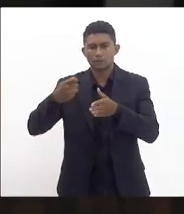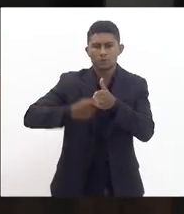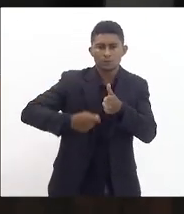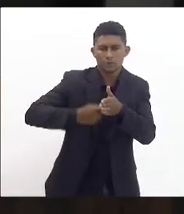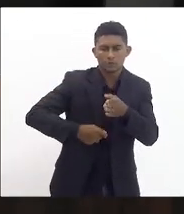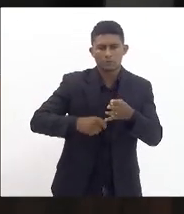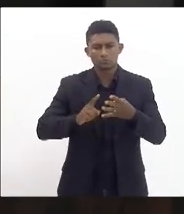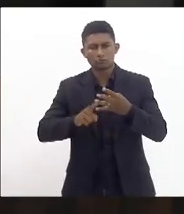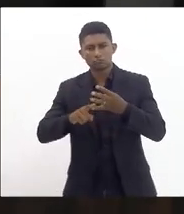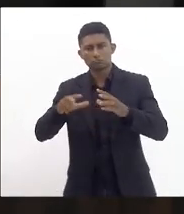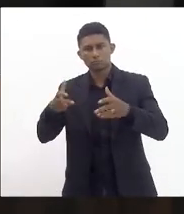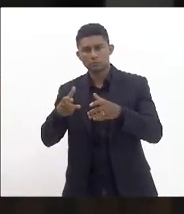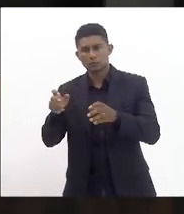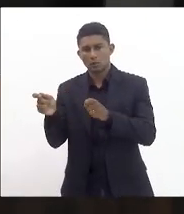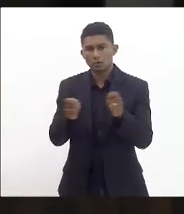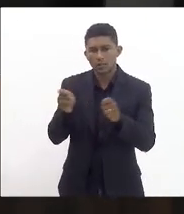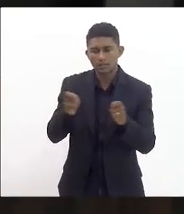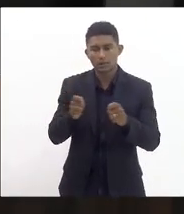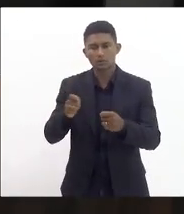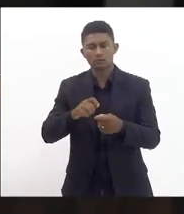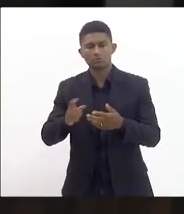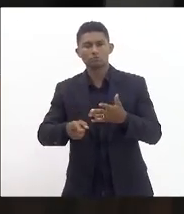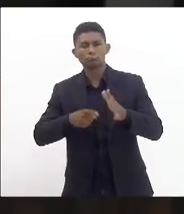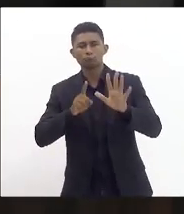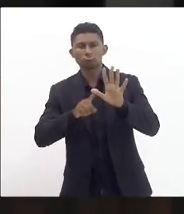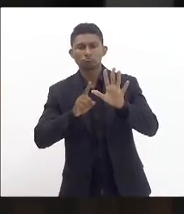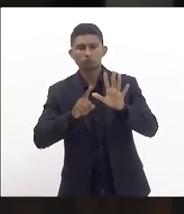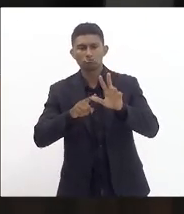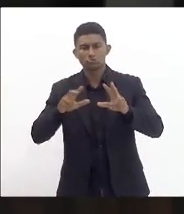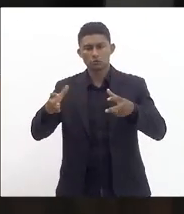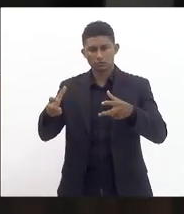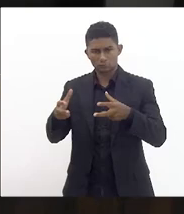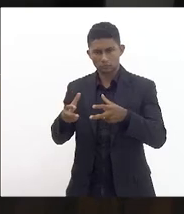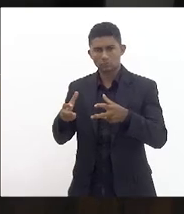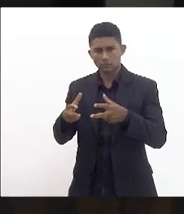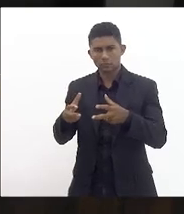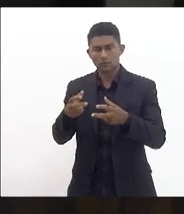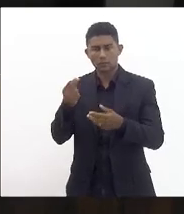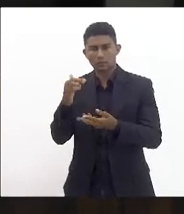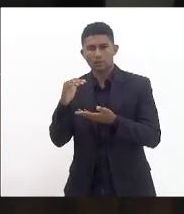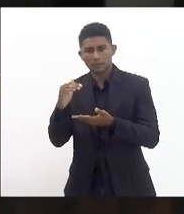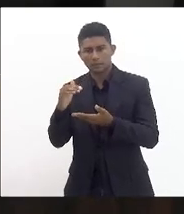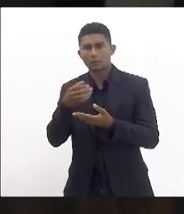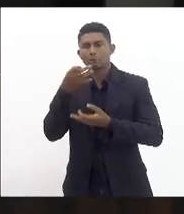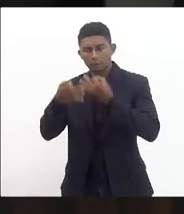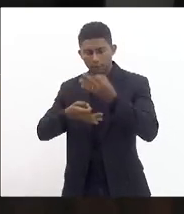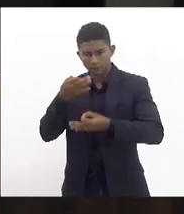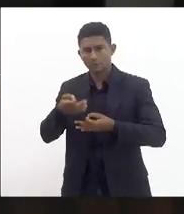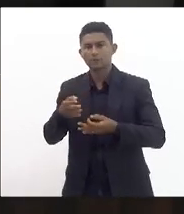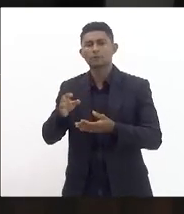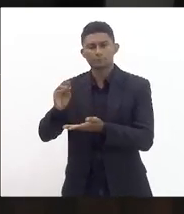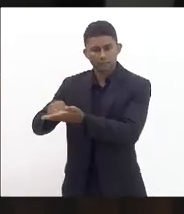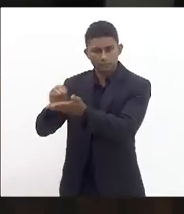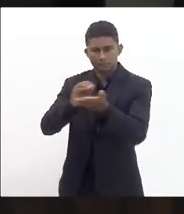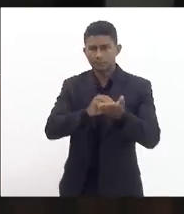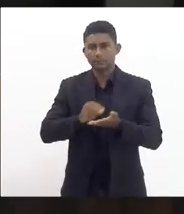controle da arrecadação estadual, fiscalização dos tributos estaduais e de orçamento.